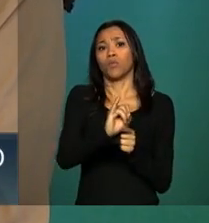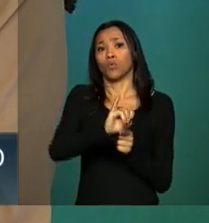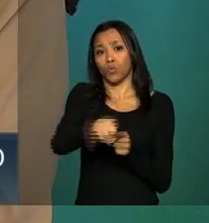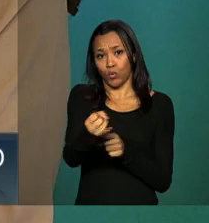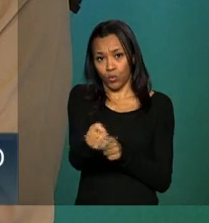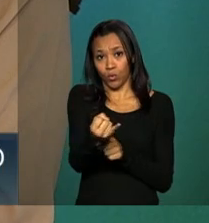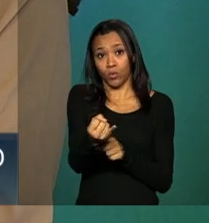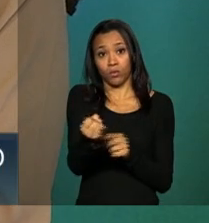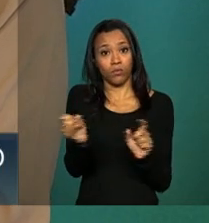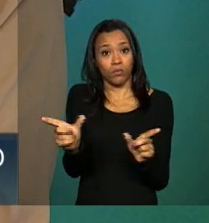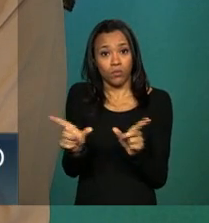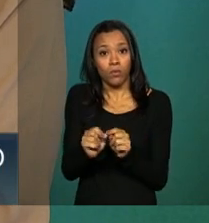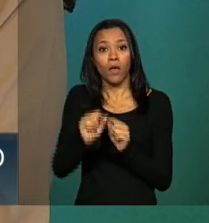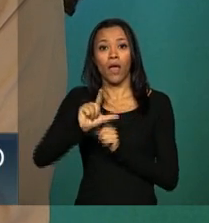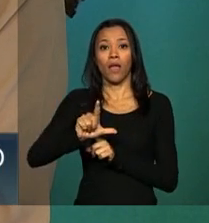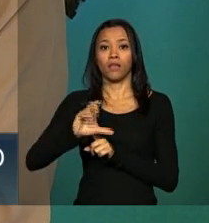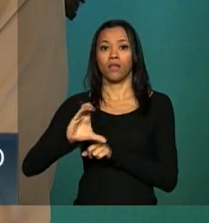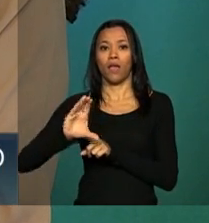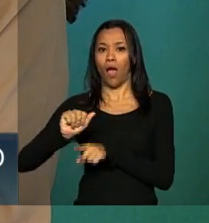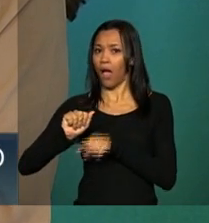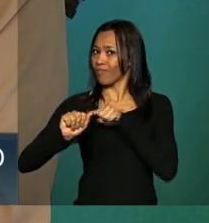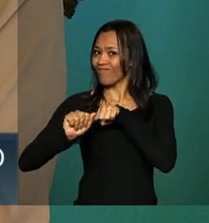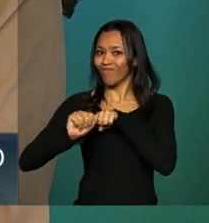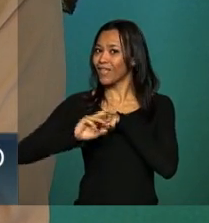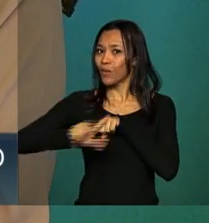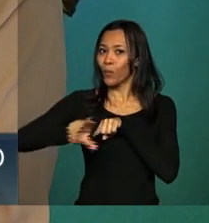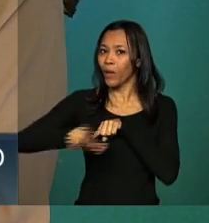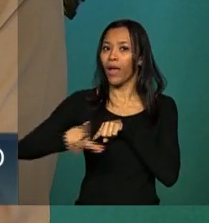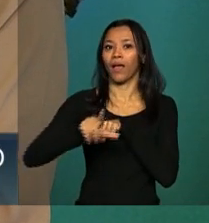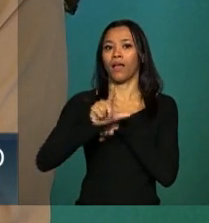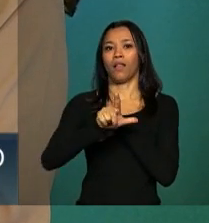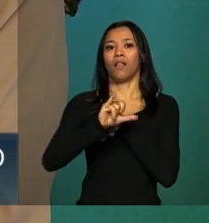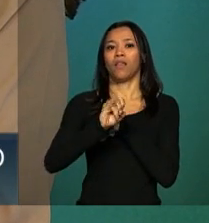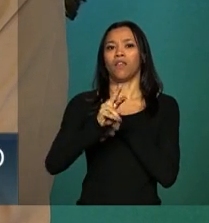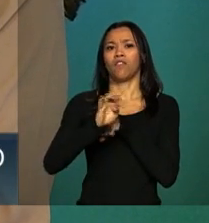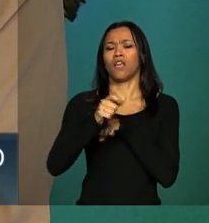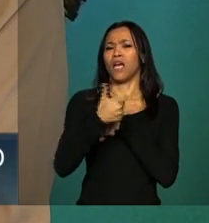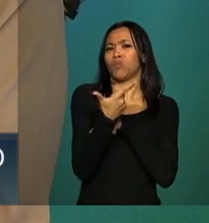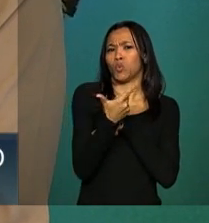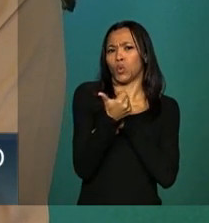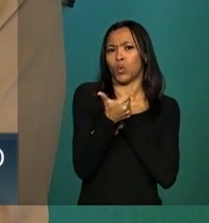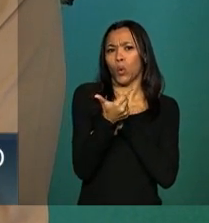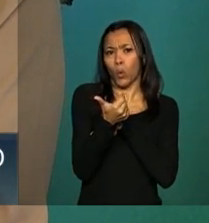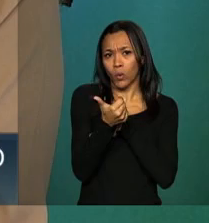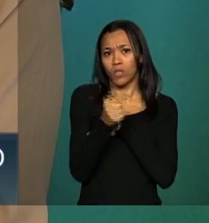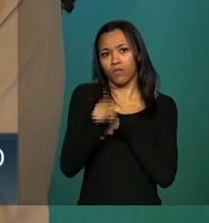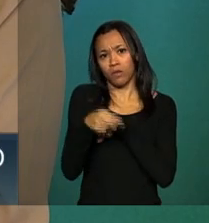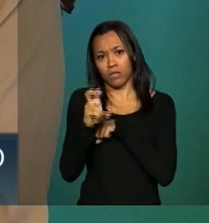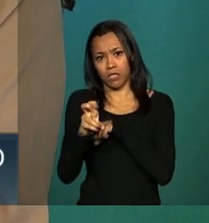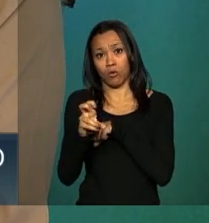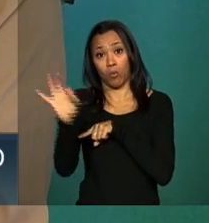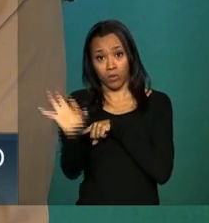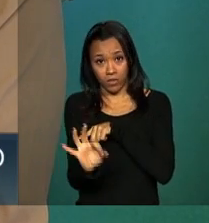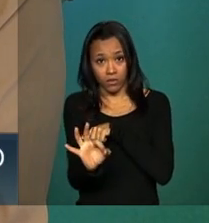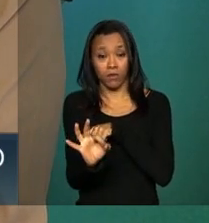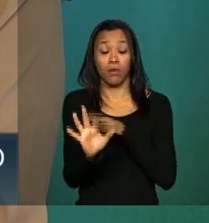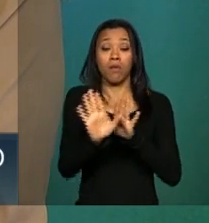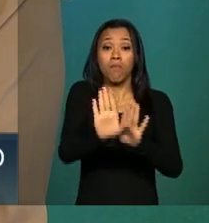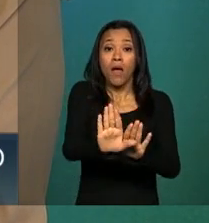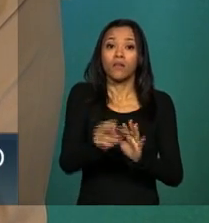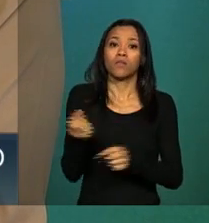LCA, que não são totalmente livres, que giram em torno de 12,5%, mas o crédito, o